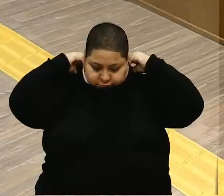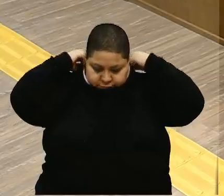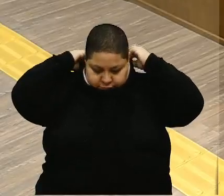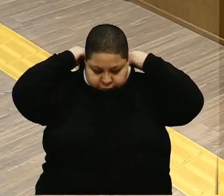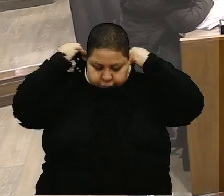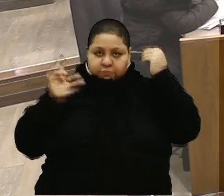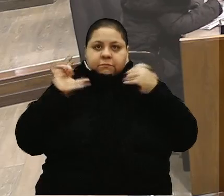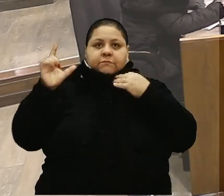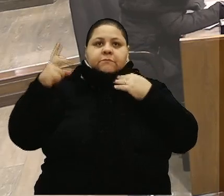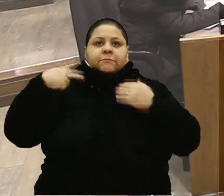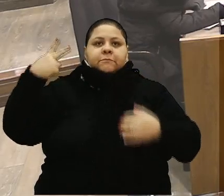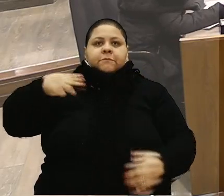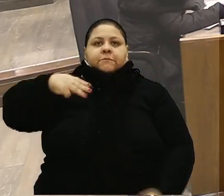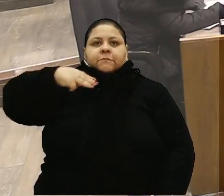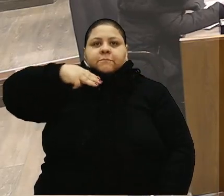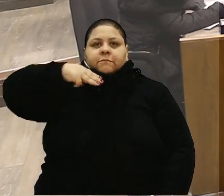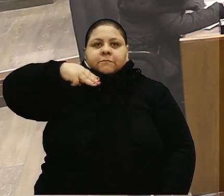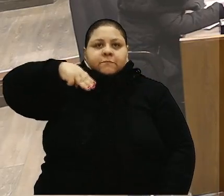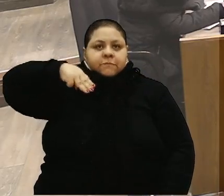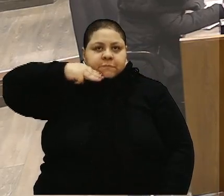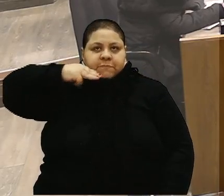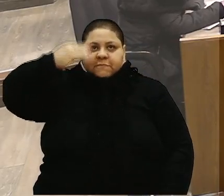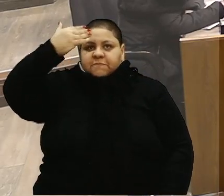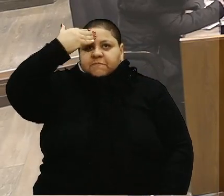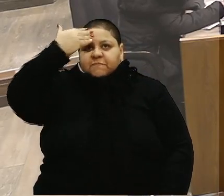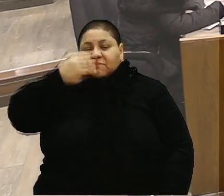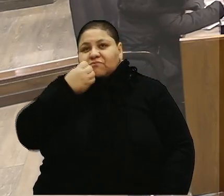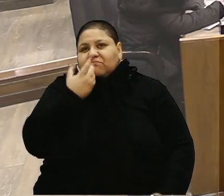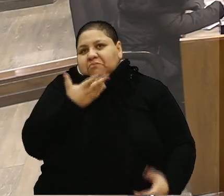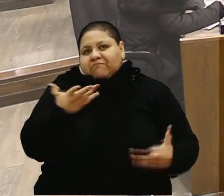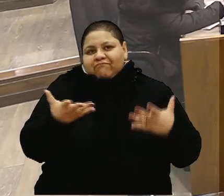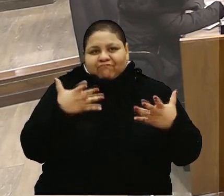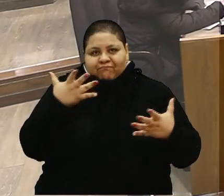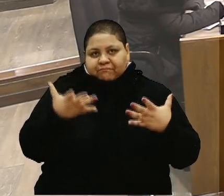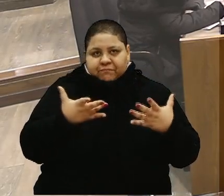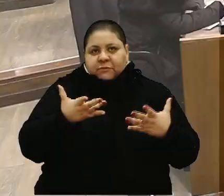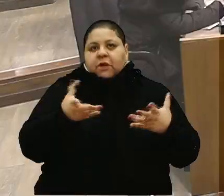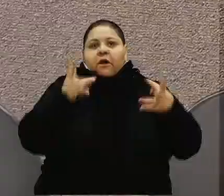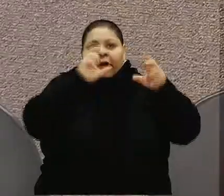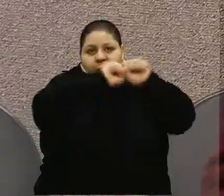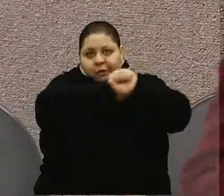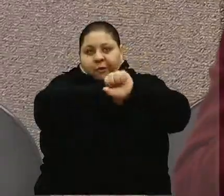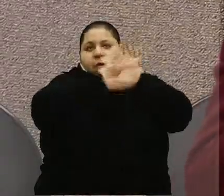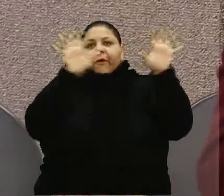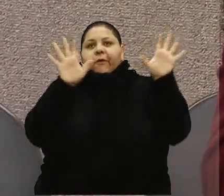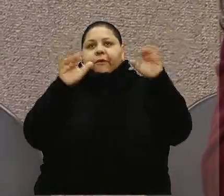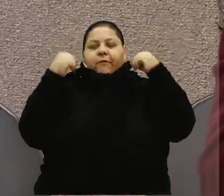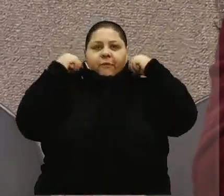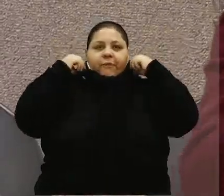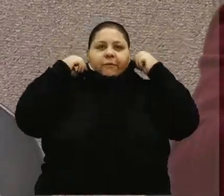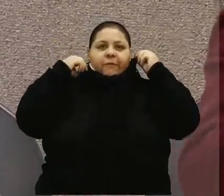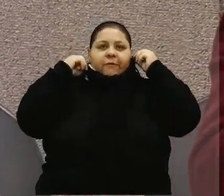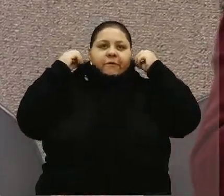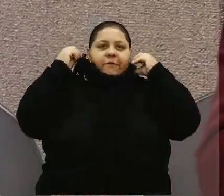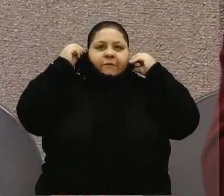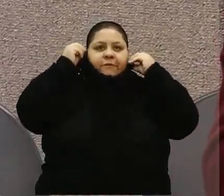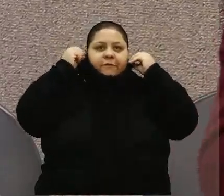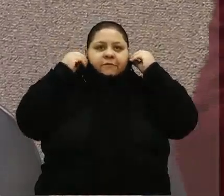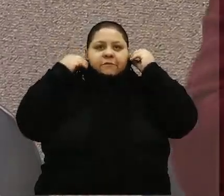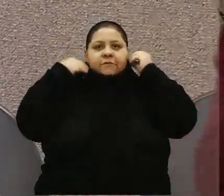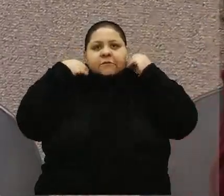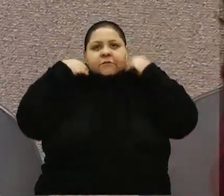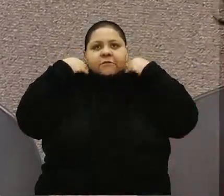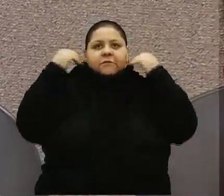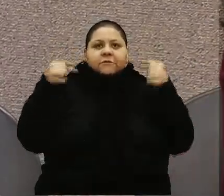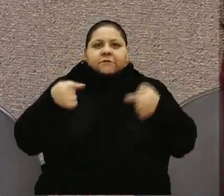Pessoal Santos. Muito obrigada. Bom, eu acho que claramente, né, essa nossa